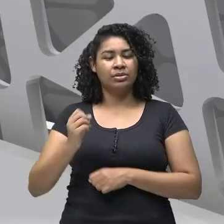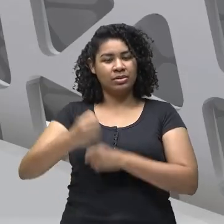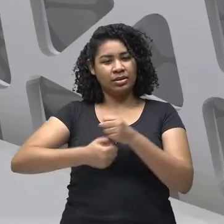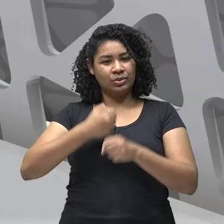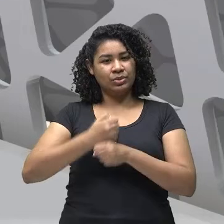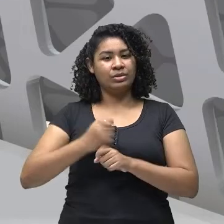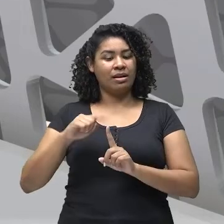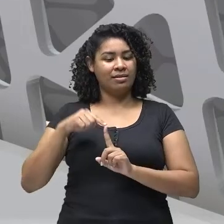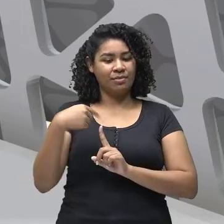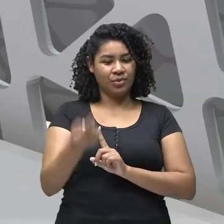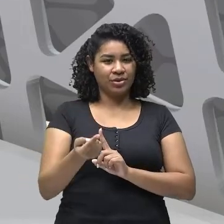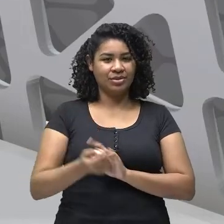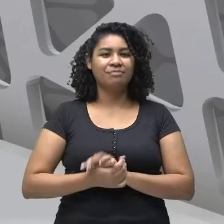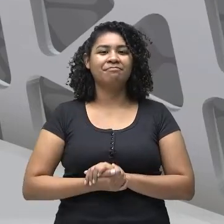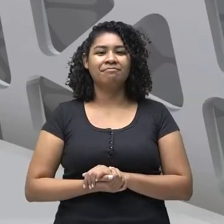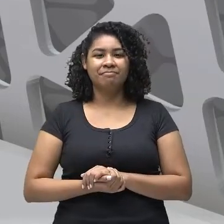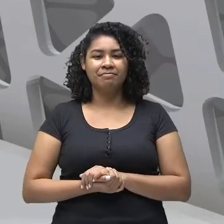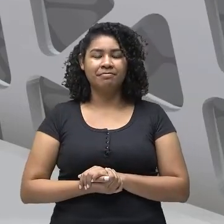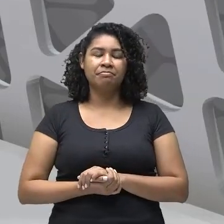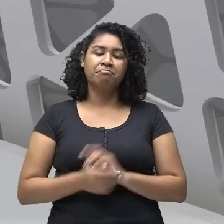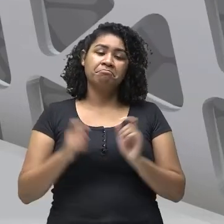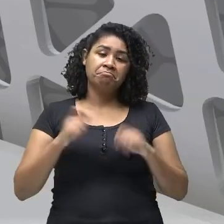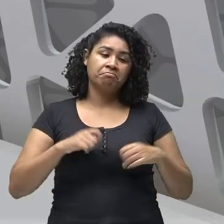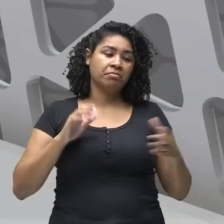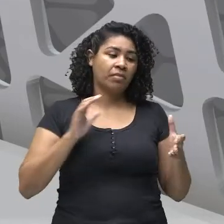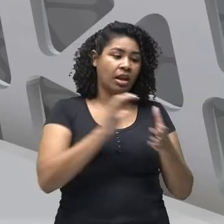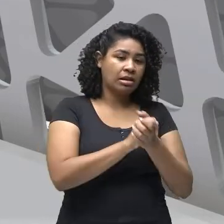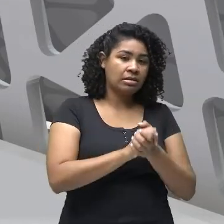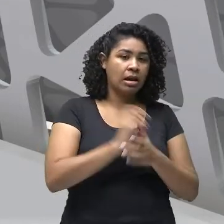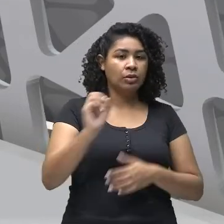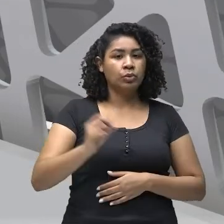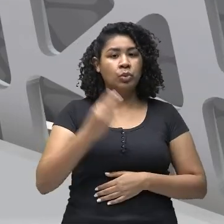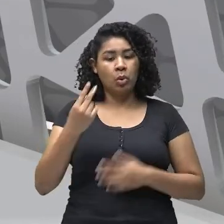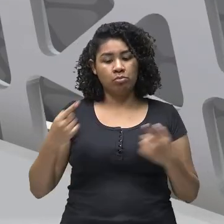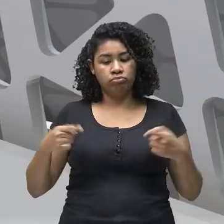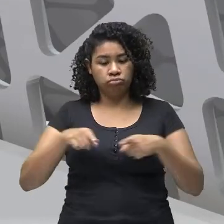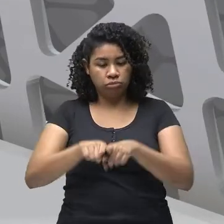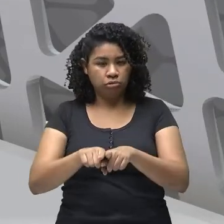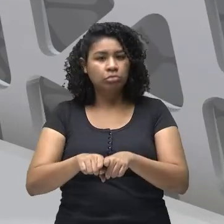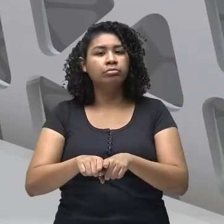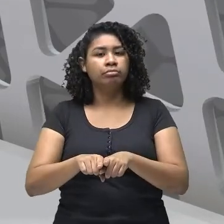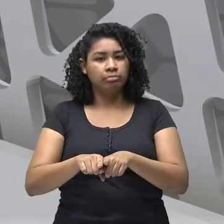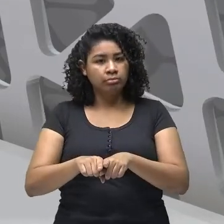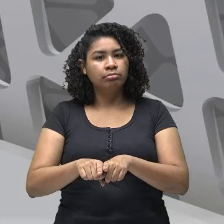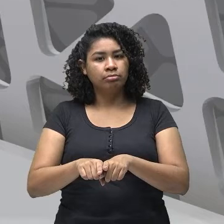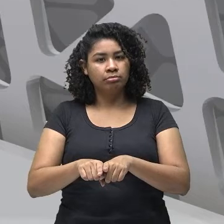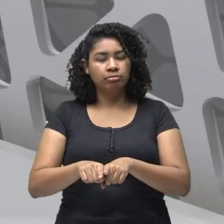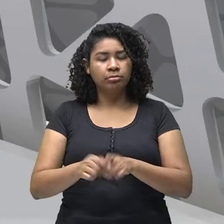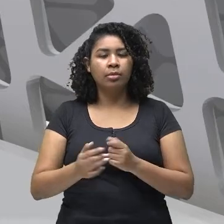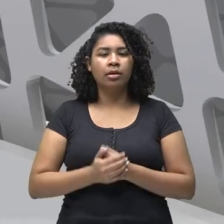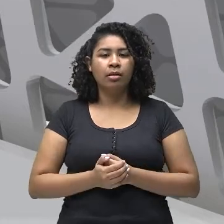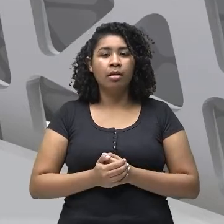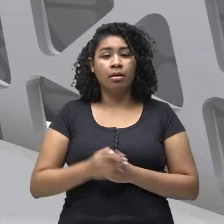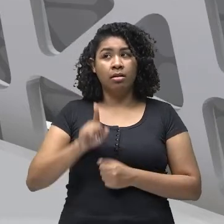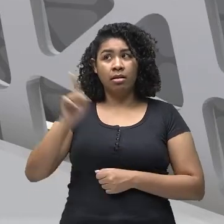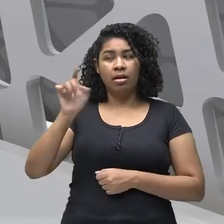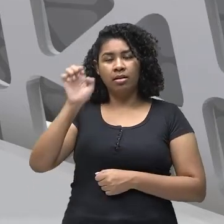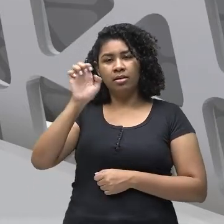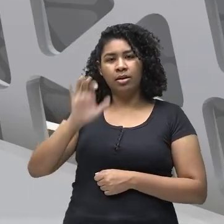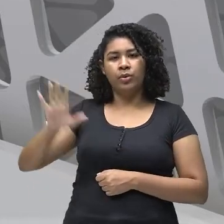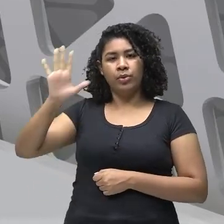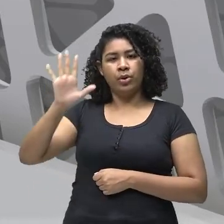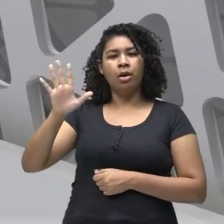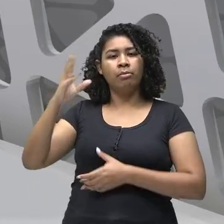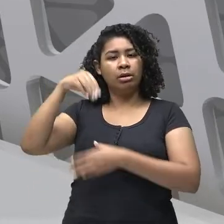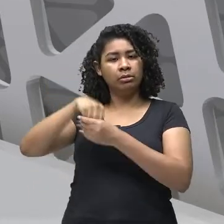que, seja através de casamento ou seja apenas pela centralização do poder na mão de um monarca, a Europa toda vai passar por